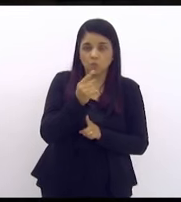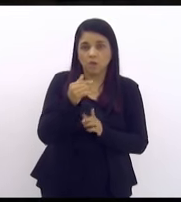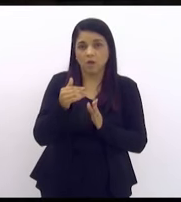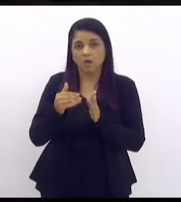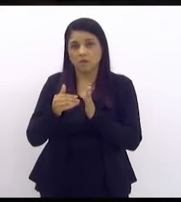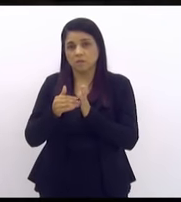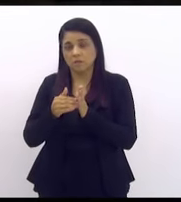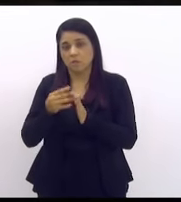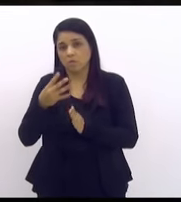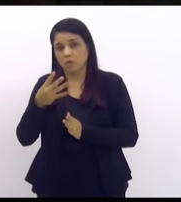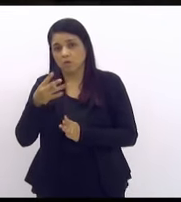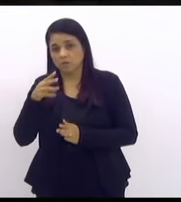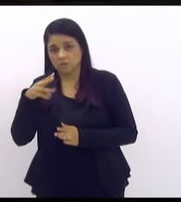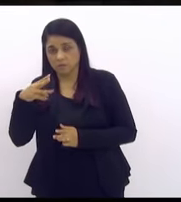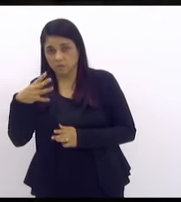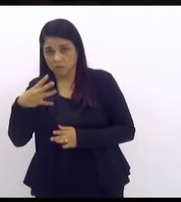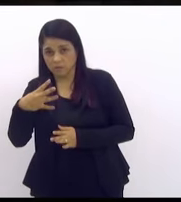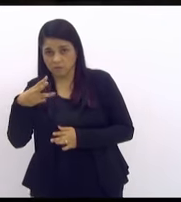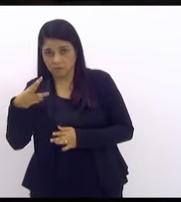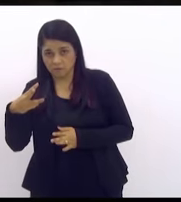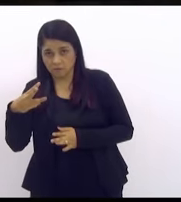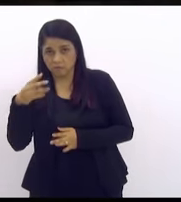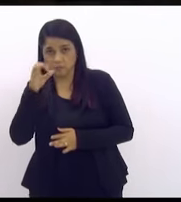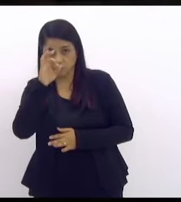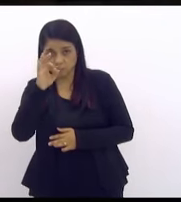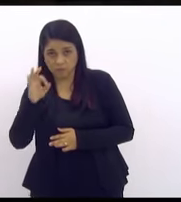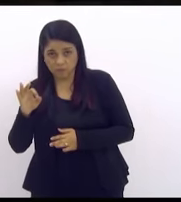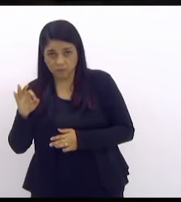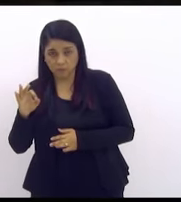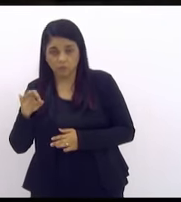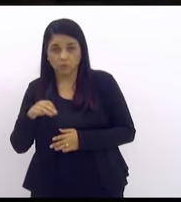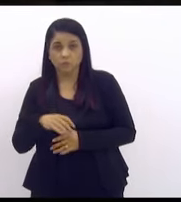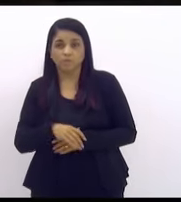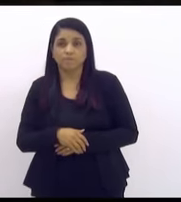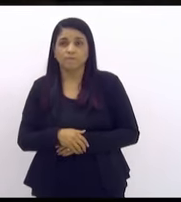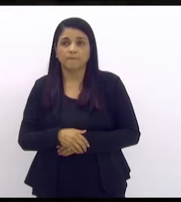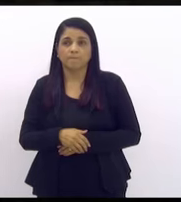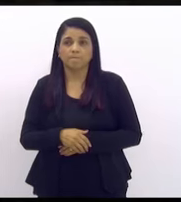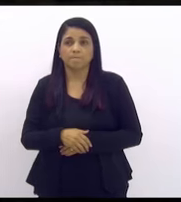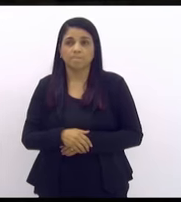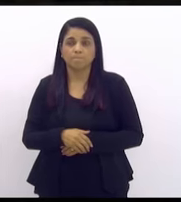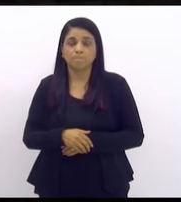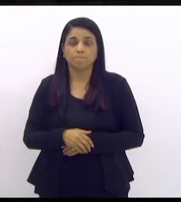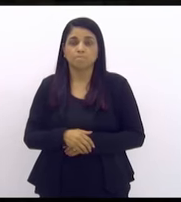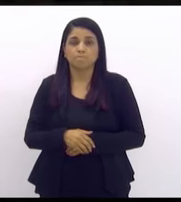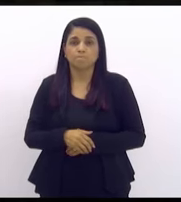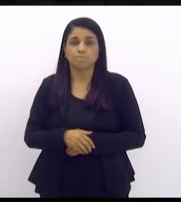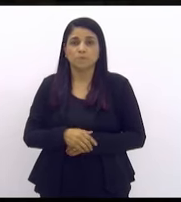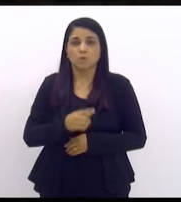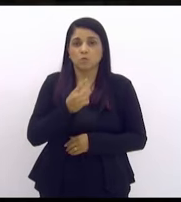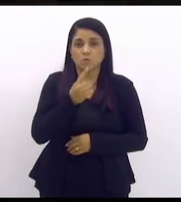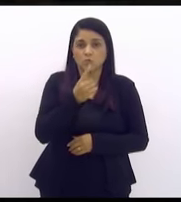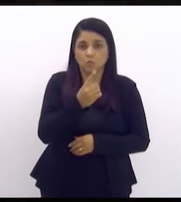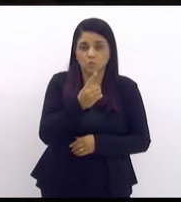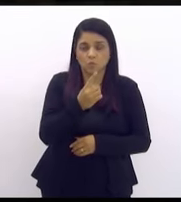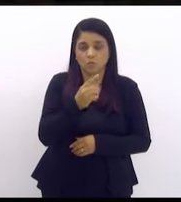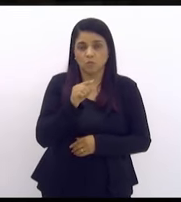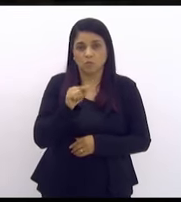1,43% ao ano, 1,43% está abaixo dos 1,84% médio, até